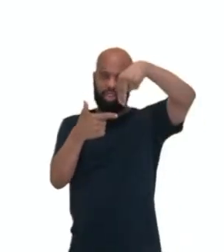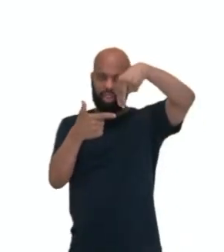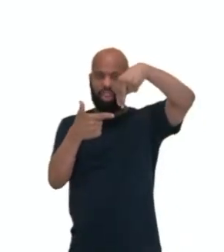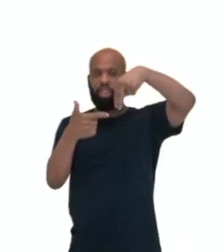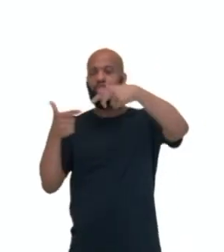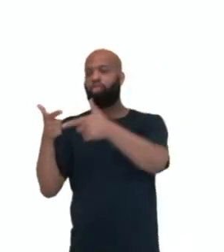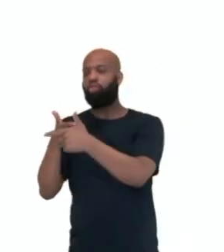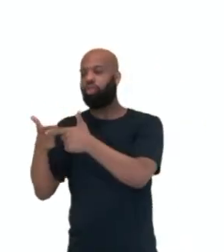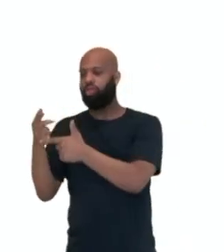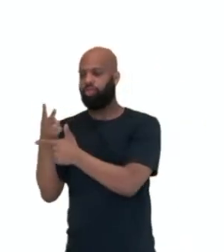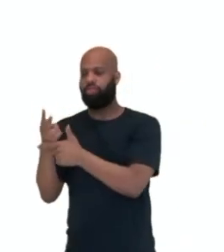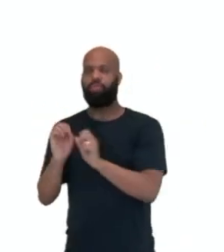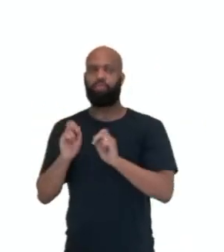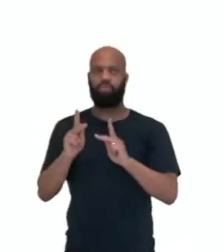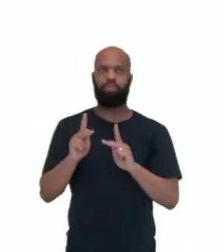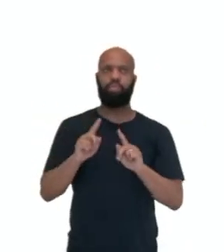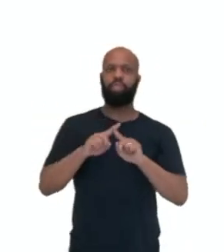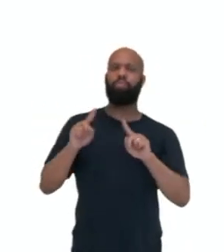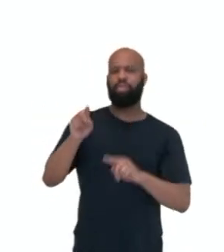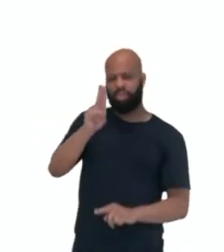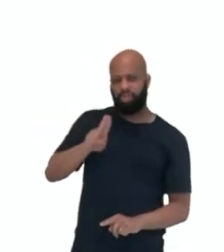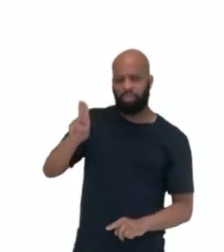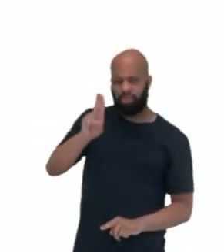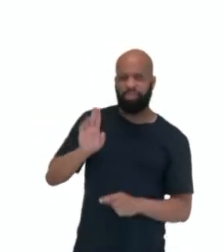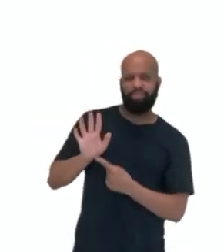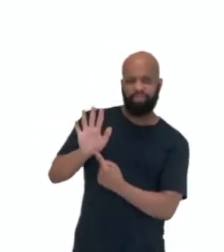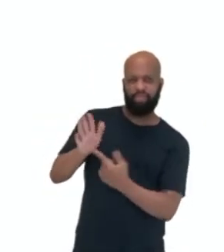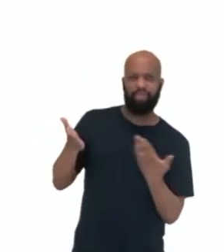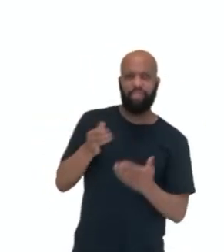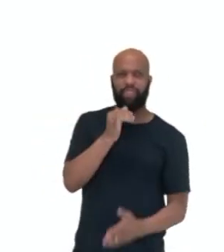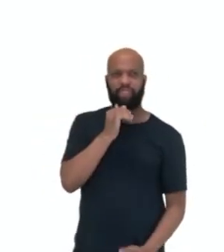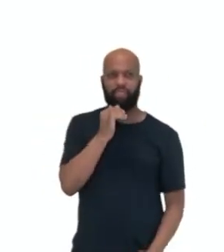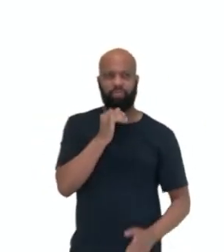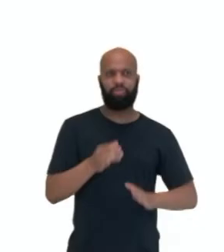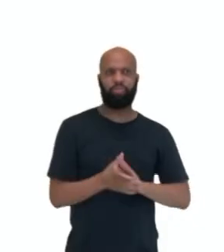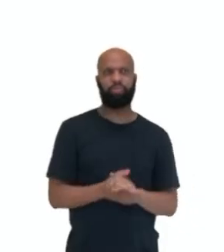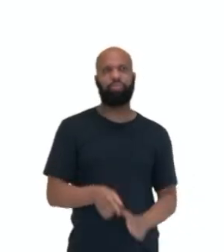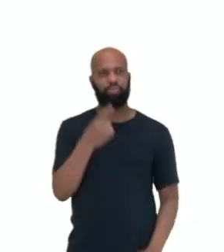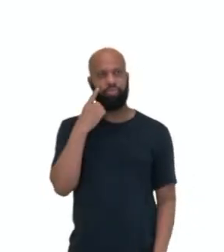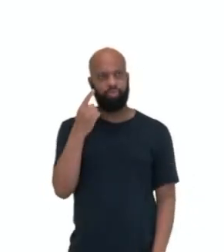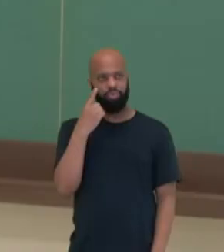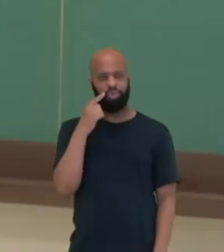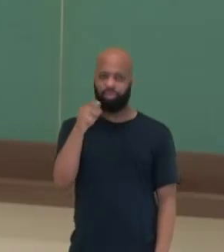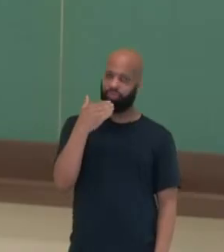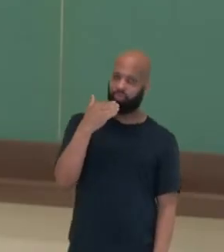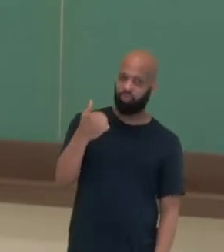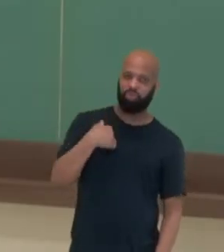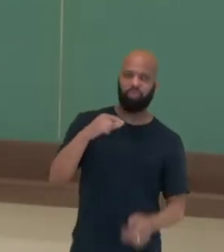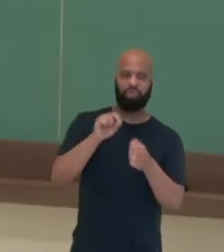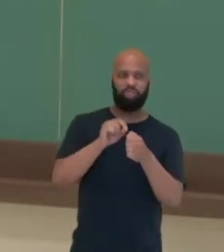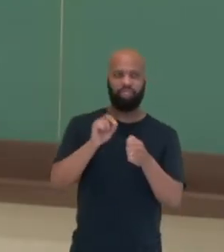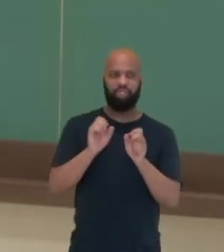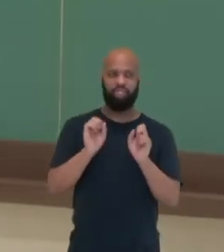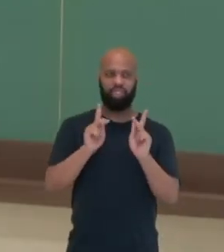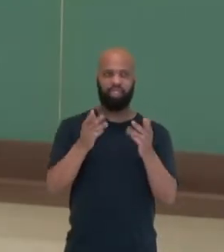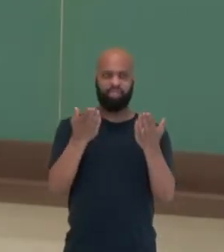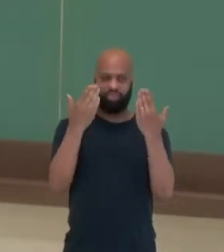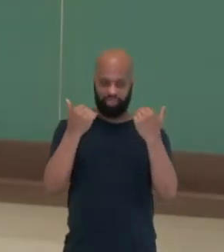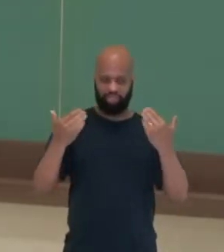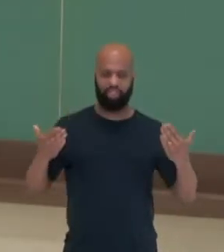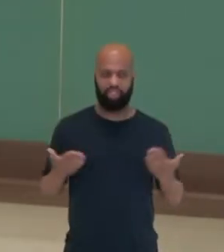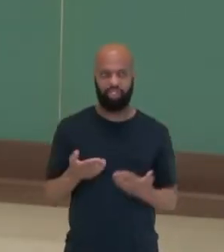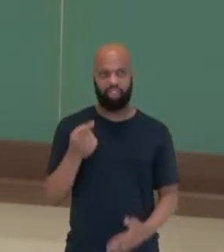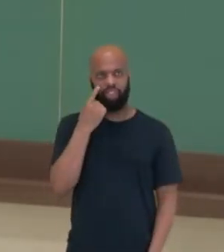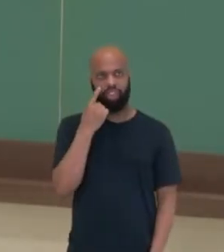2. Professor, aplica para mim essa equação, por favor, num exemplo, professor. Tá, o seu pedido é uma ordem, vem aqui, vem aqui, vem aqui